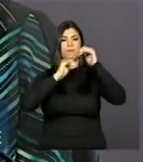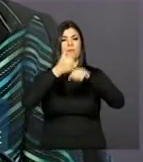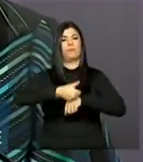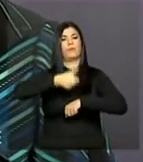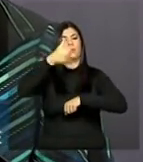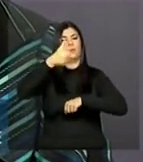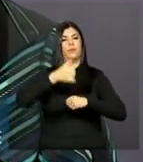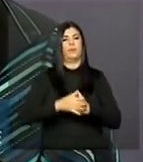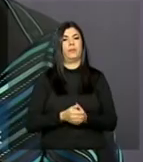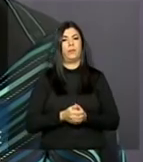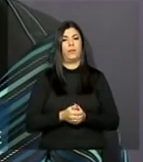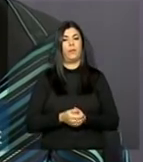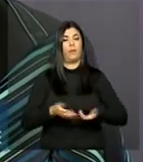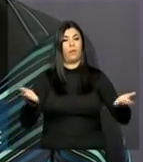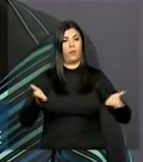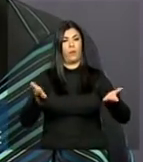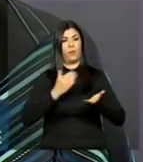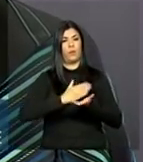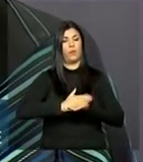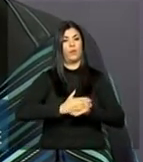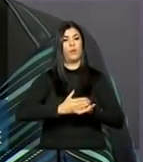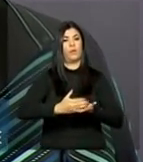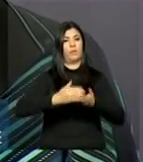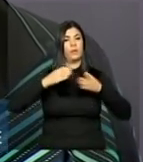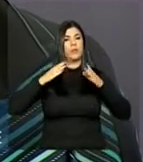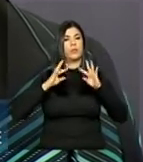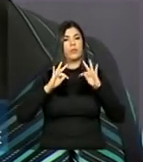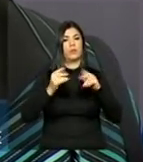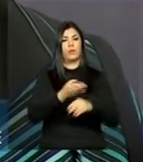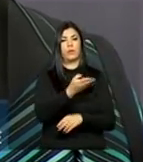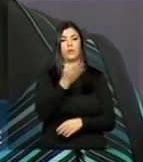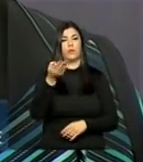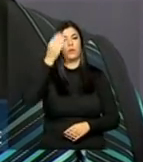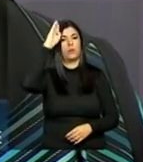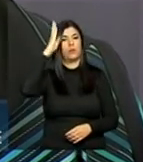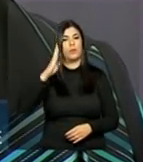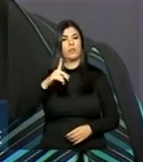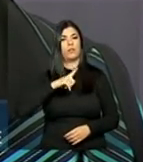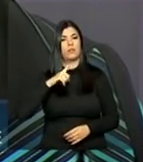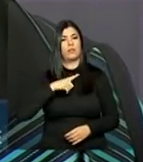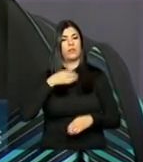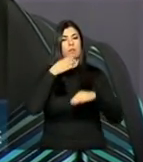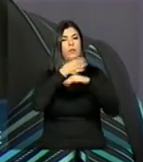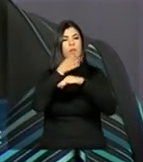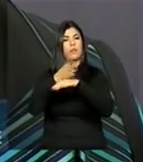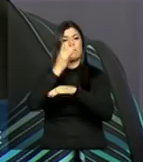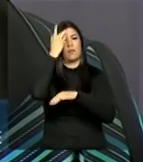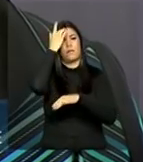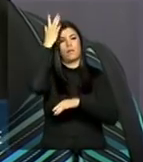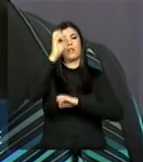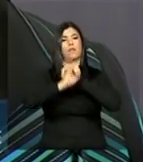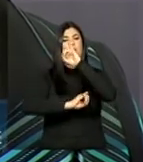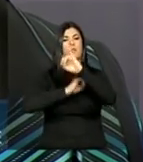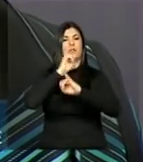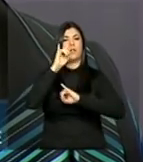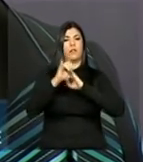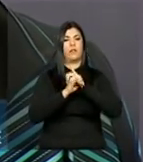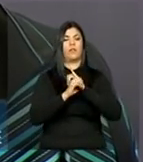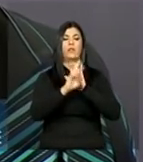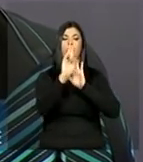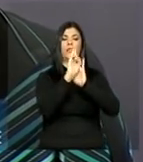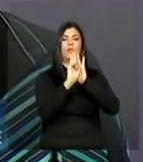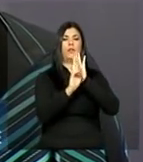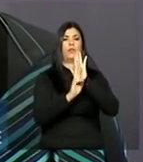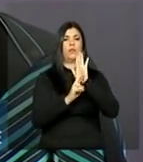melhor a partir de agora todos os brasileiros terão acesso fácil via internet ao